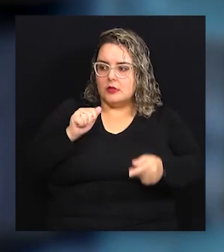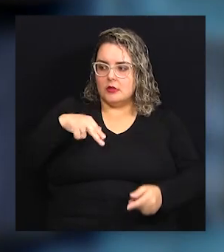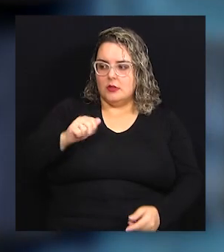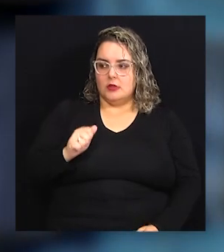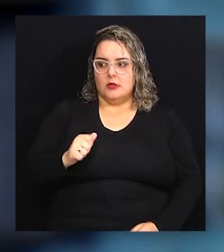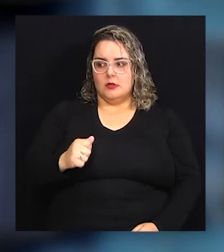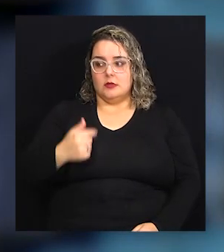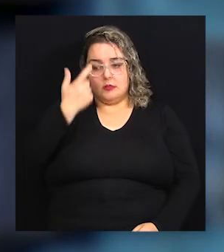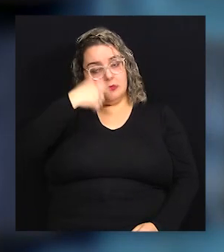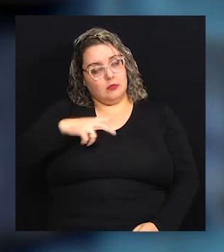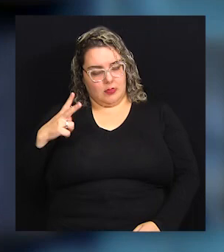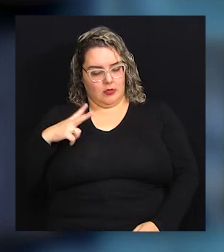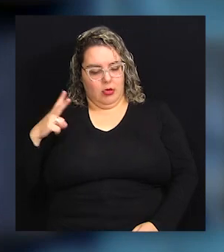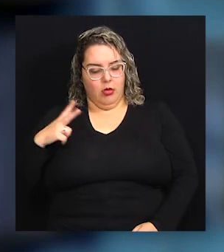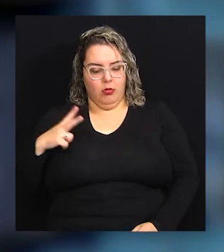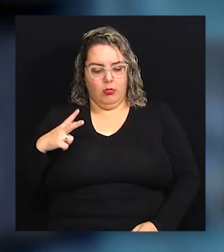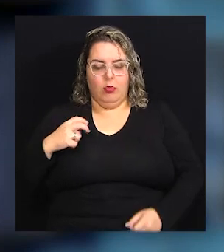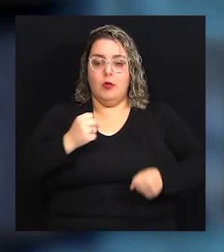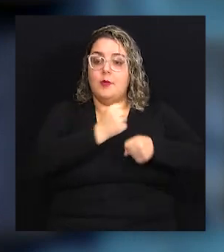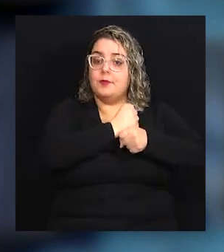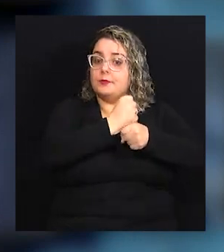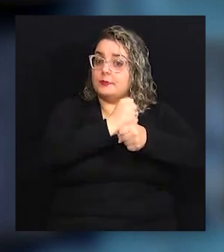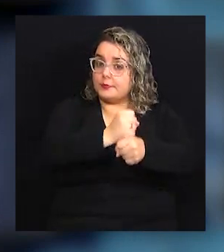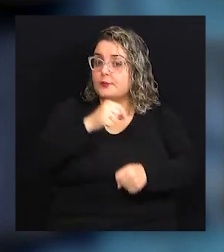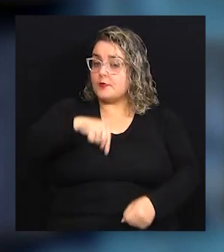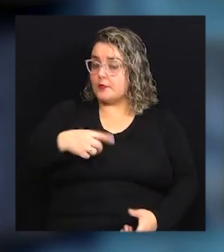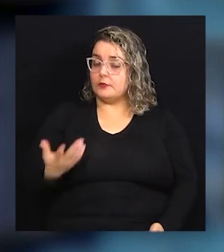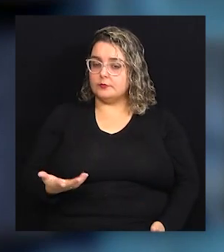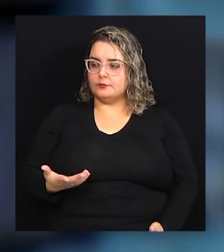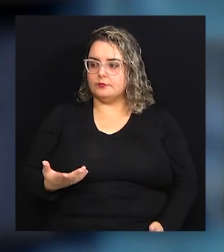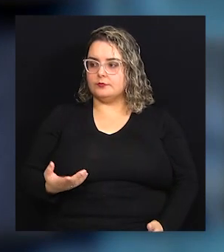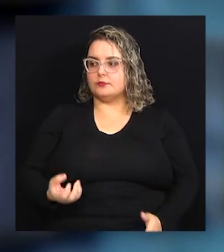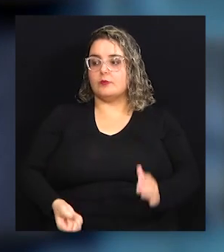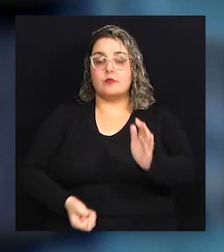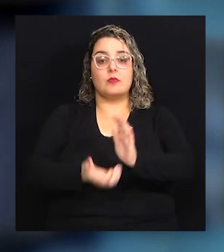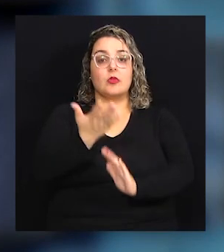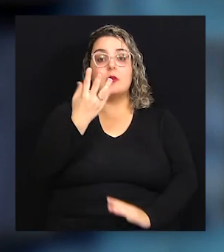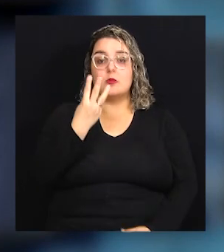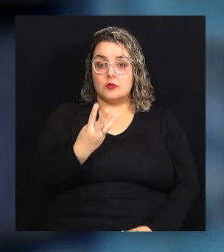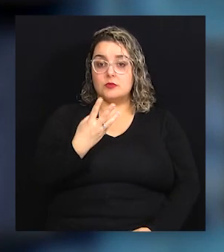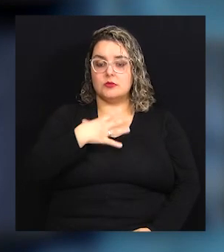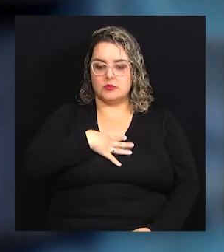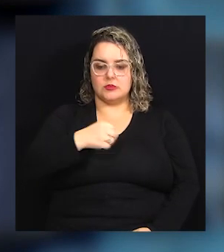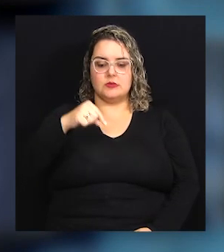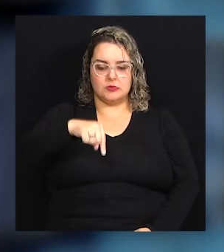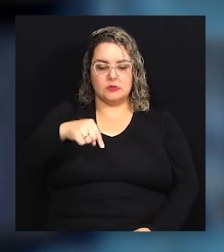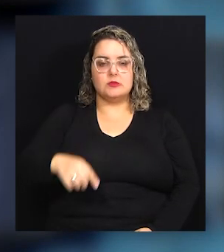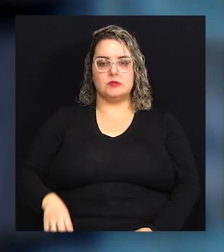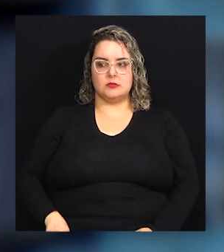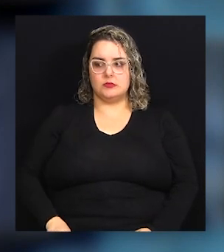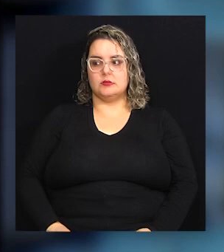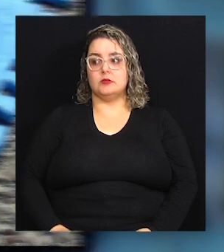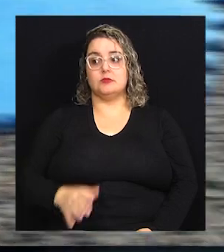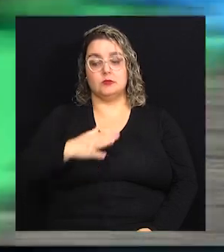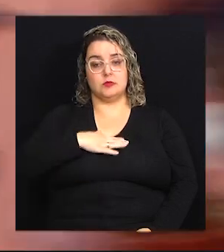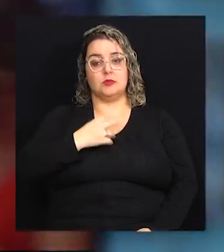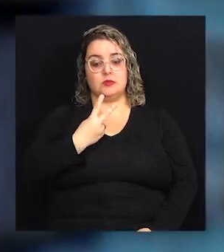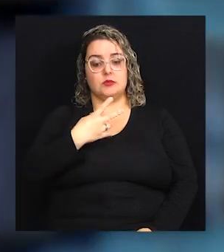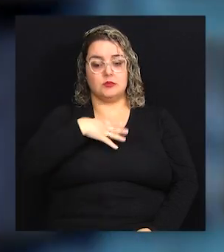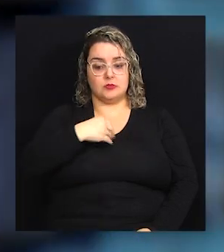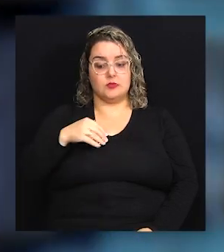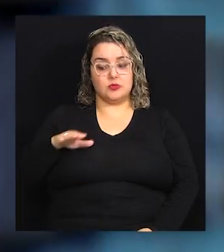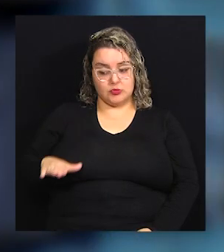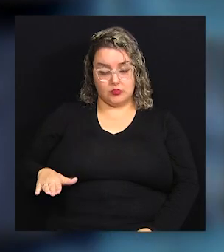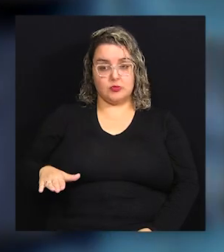do Ana, né? Eu, particularmente, porque eu tô aqui há tanto tempo. Eu criei os meus 3 filhos aqui. Hoje, os meus